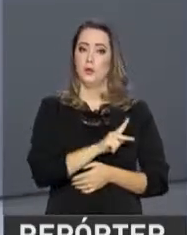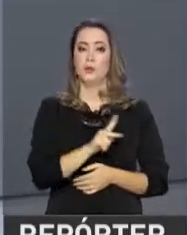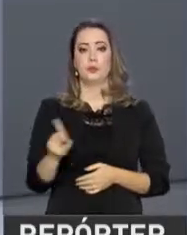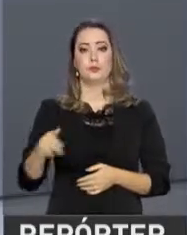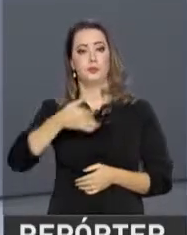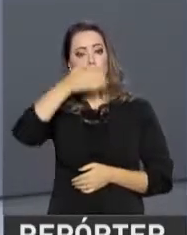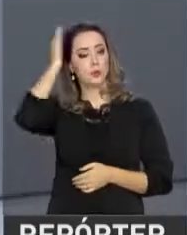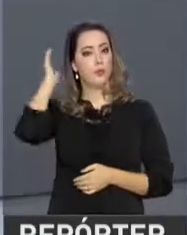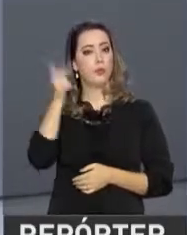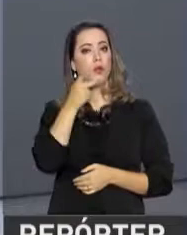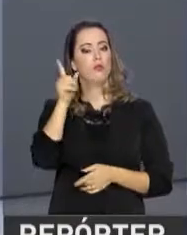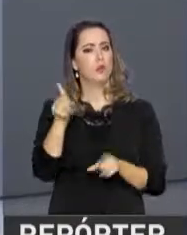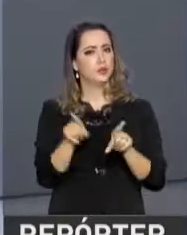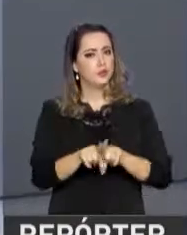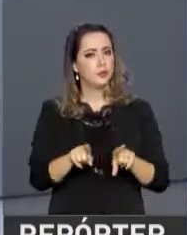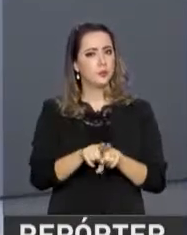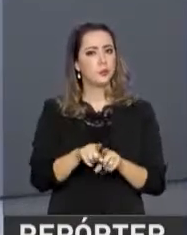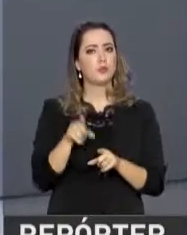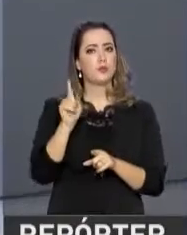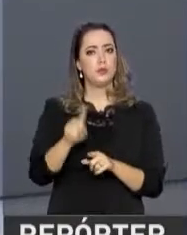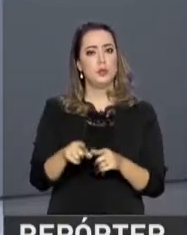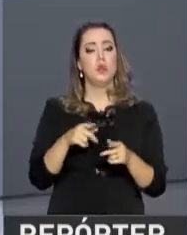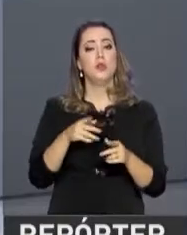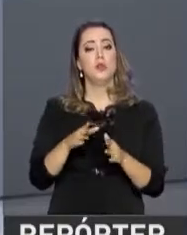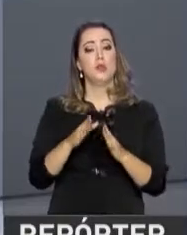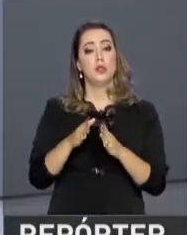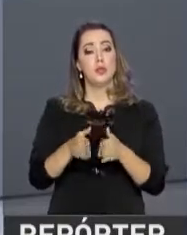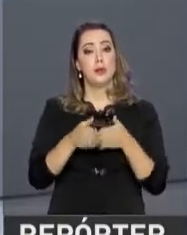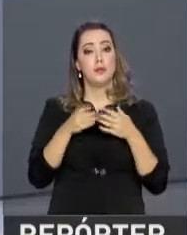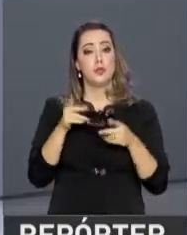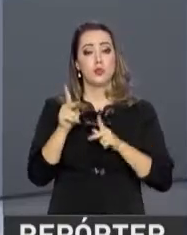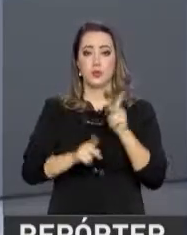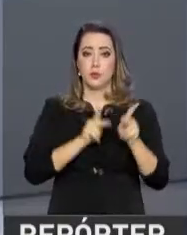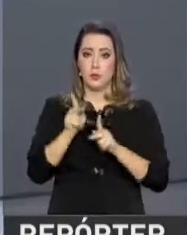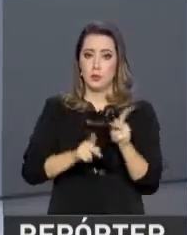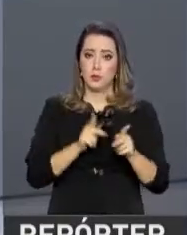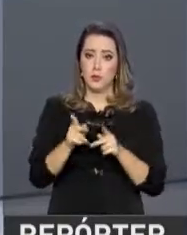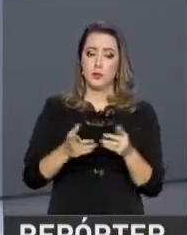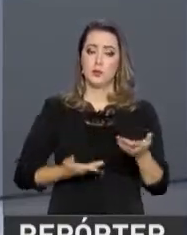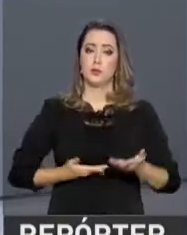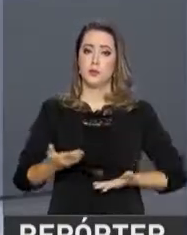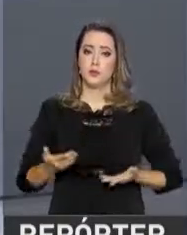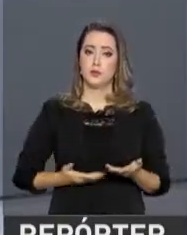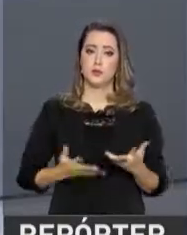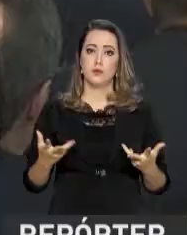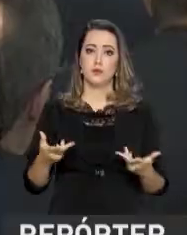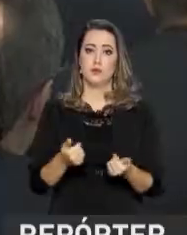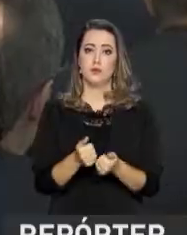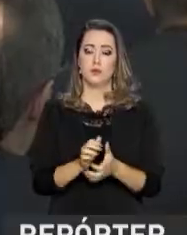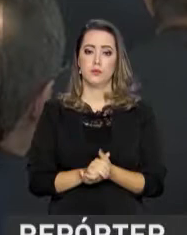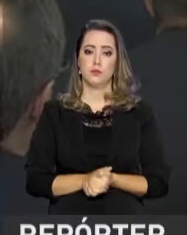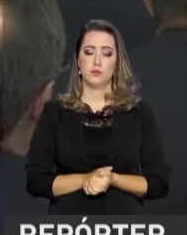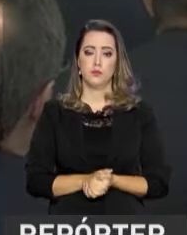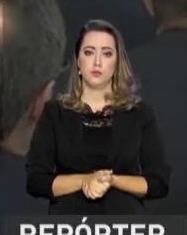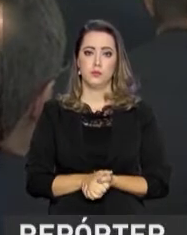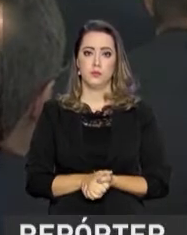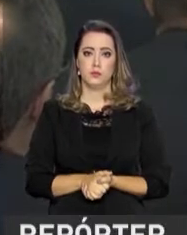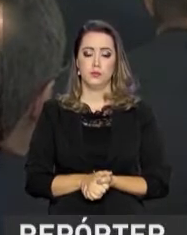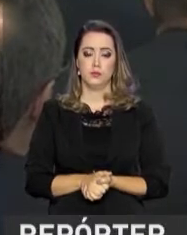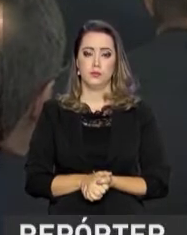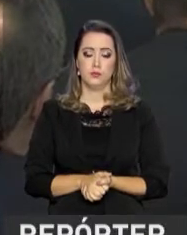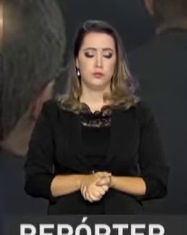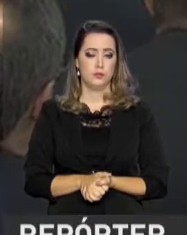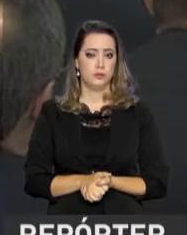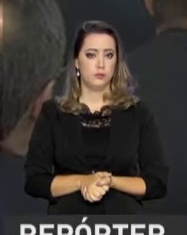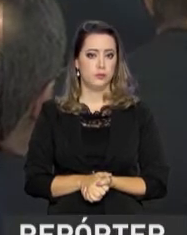metrô do distrito federal atende à demanda da população por serviços públicos de qualidade neste